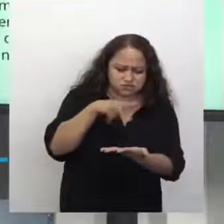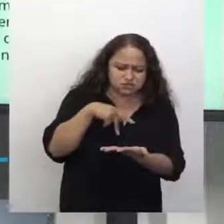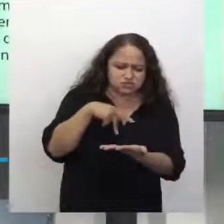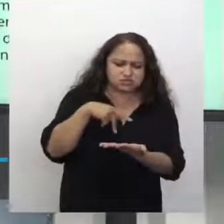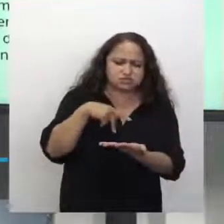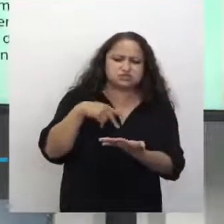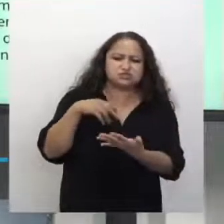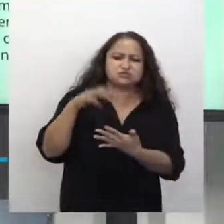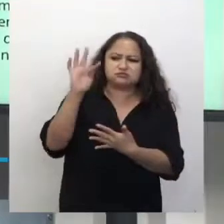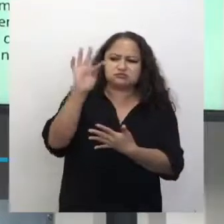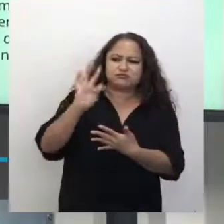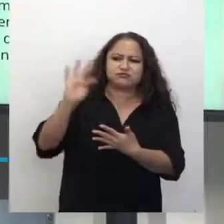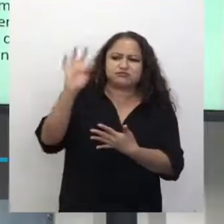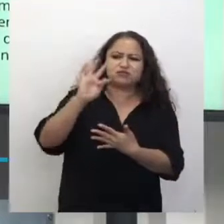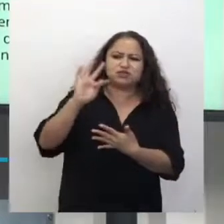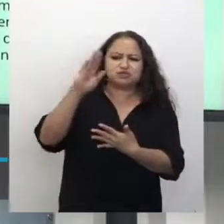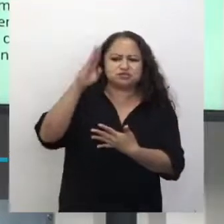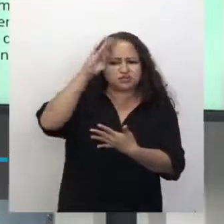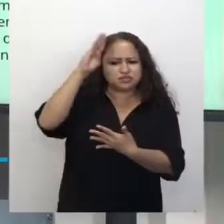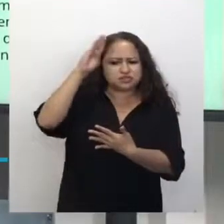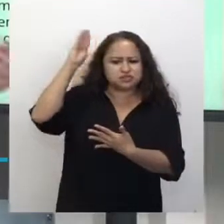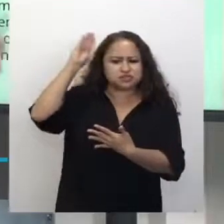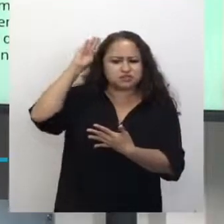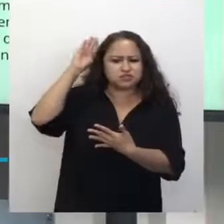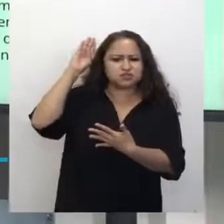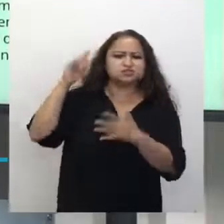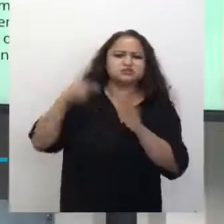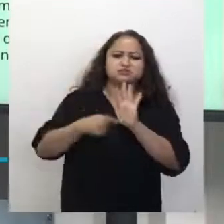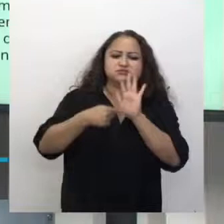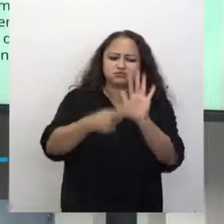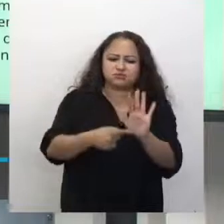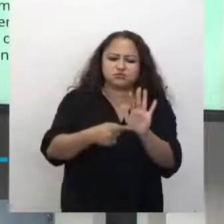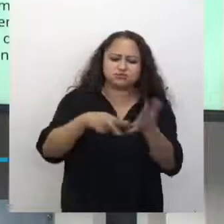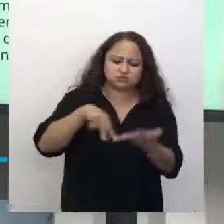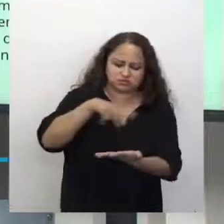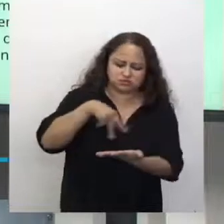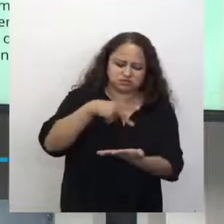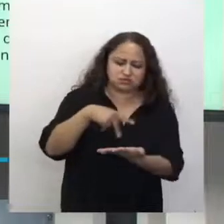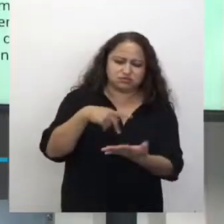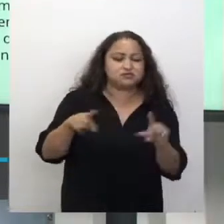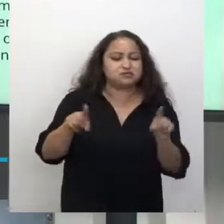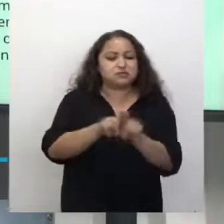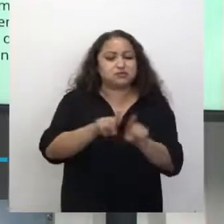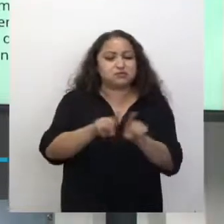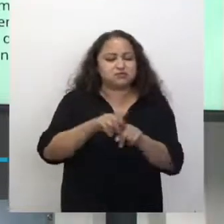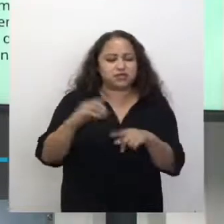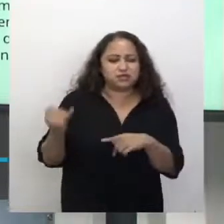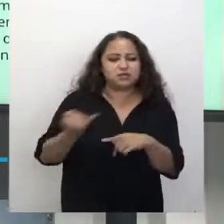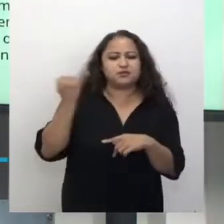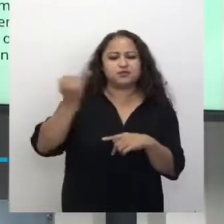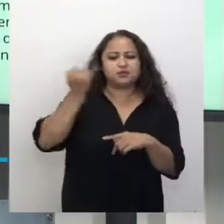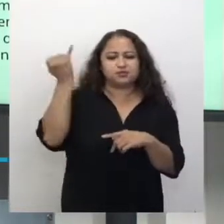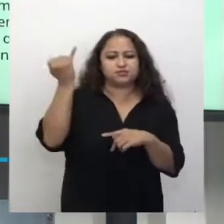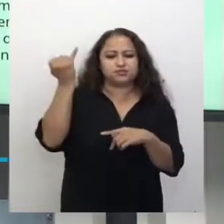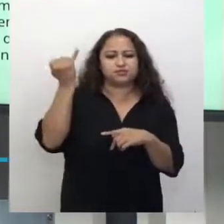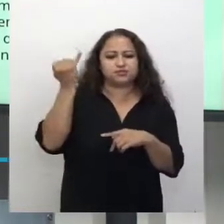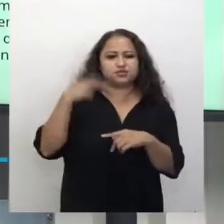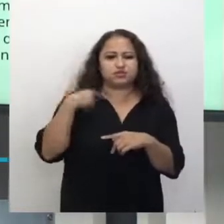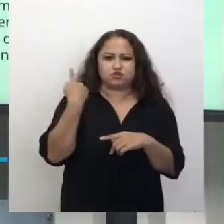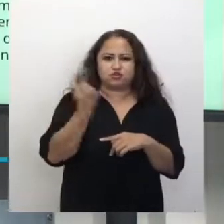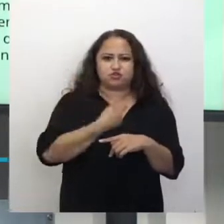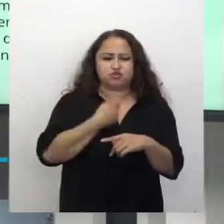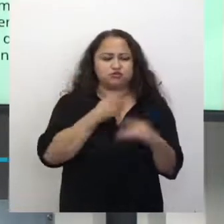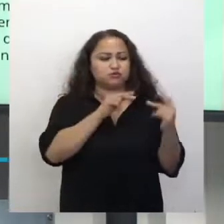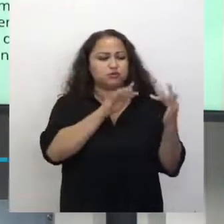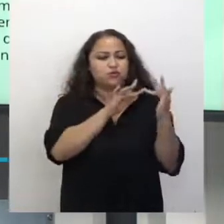oferecem o curso de dança, tá? Então, também nessas ocasiões é muito importante essa questão da gente poder ter um